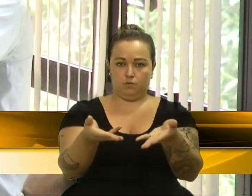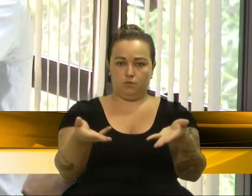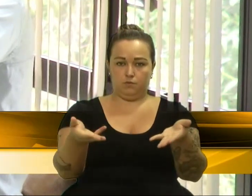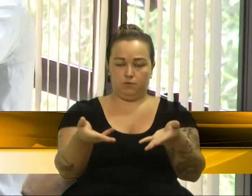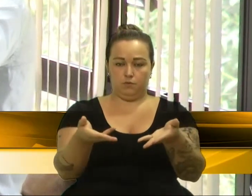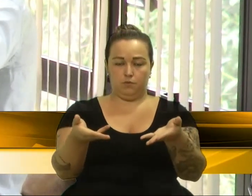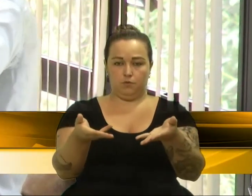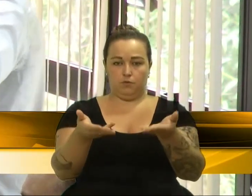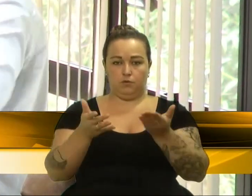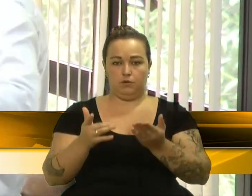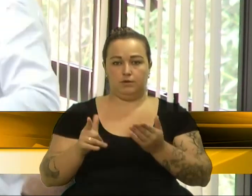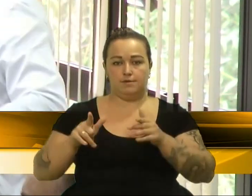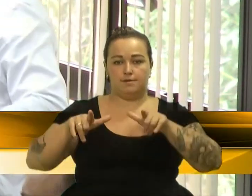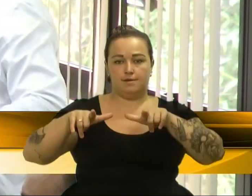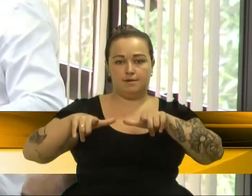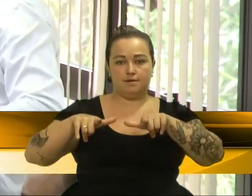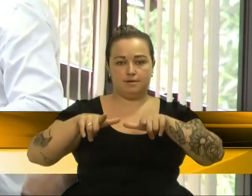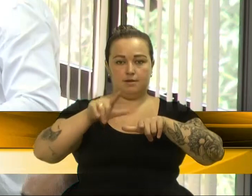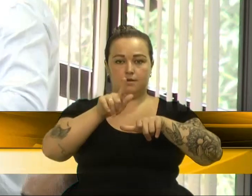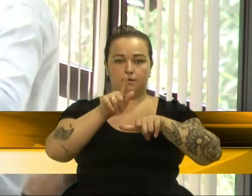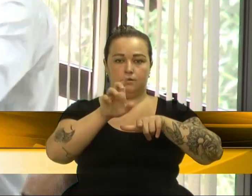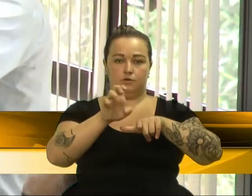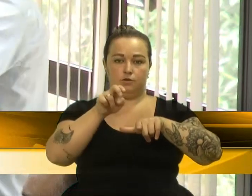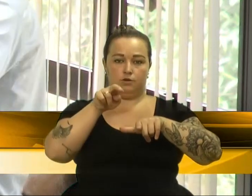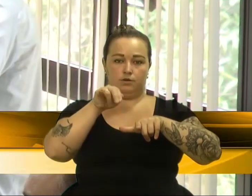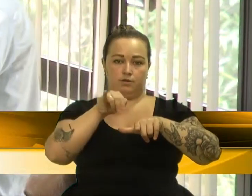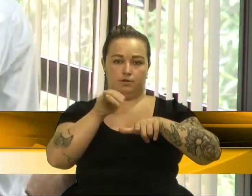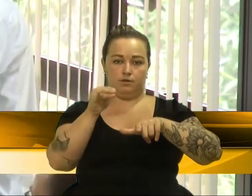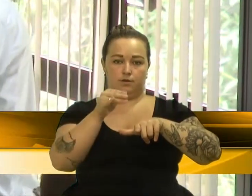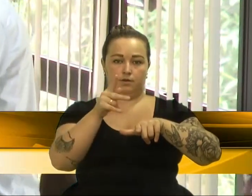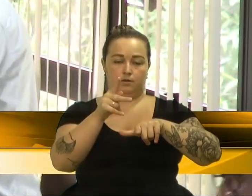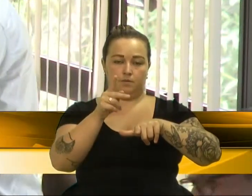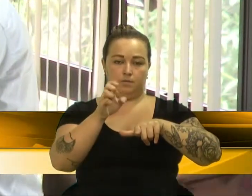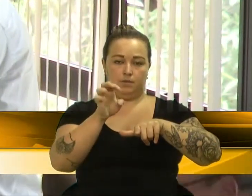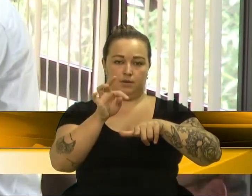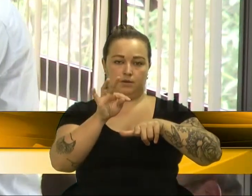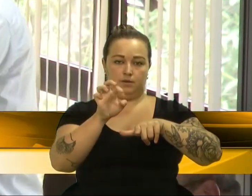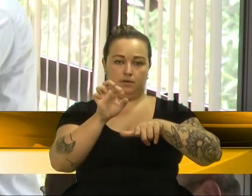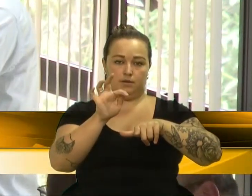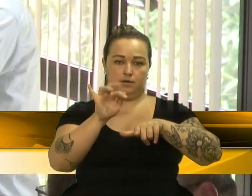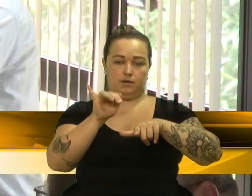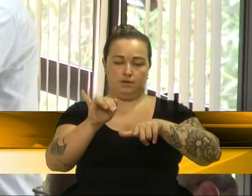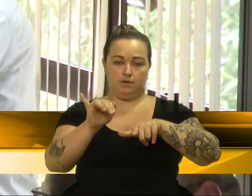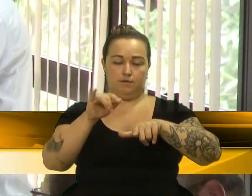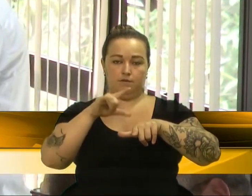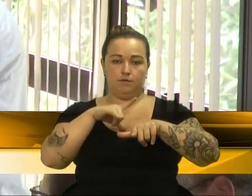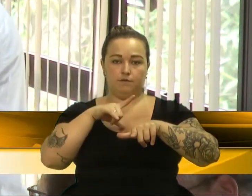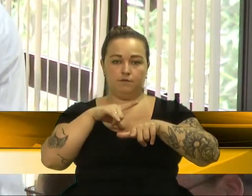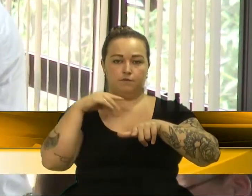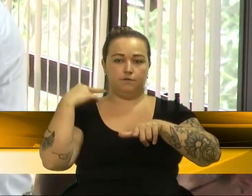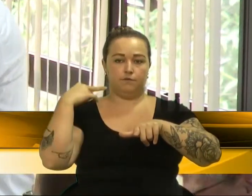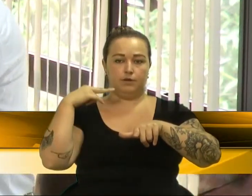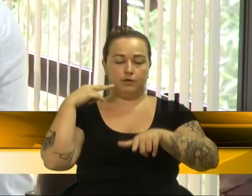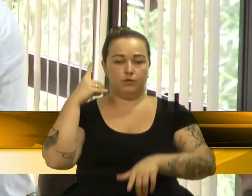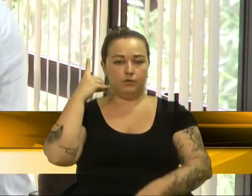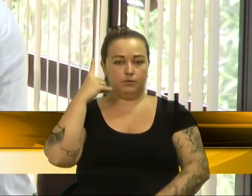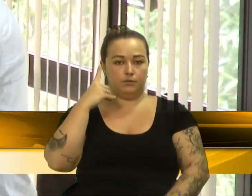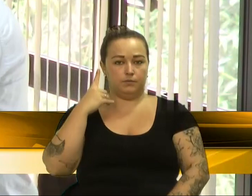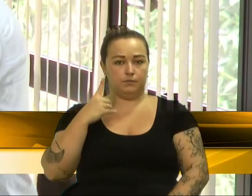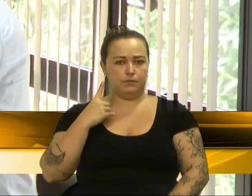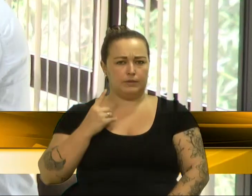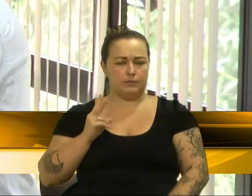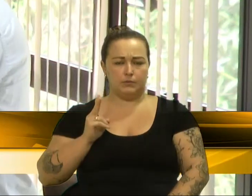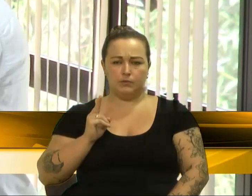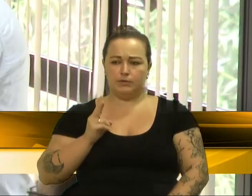na sala GNIPTF. Vereadora Denise Pessoa, quero cumprimentar Vossa Excelência por sempre